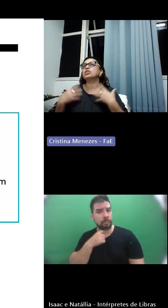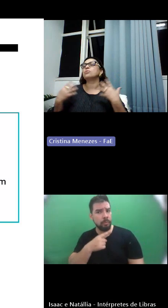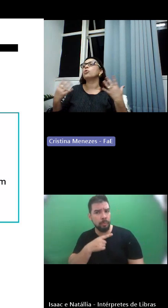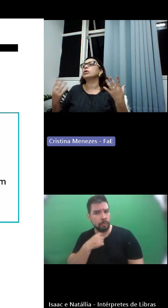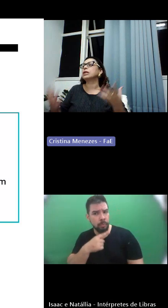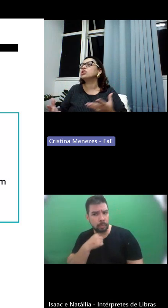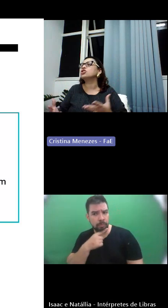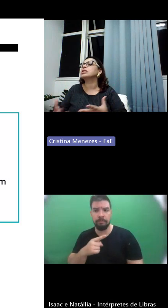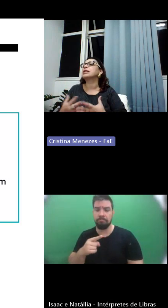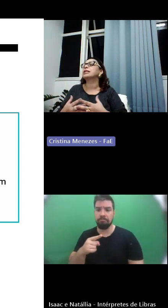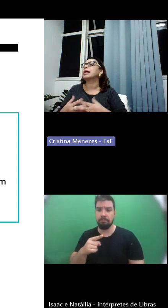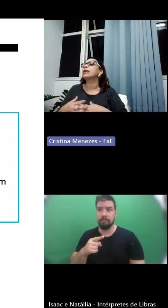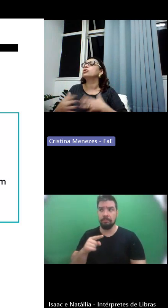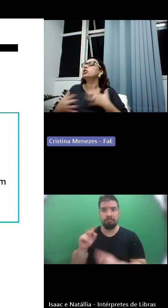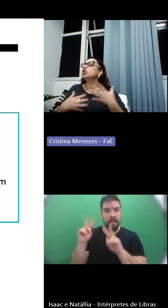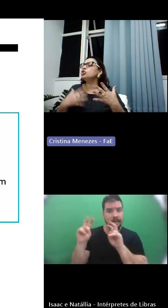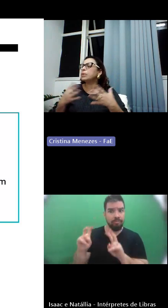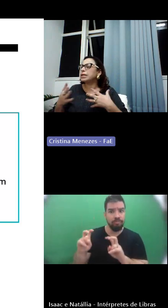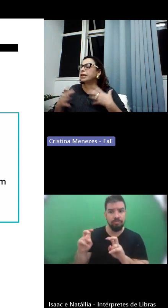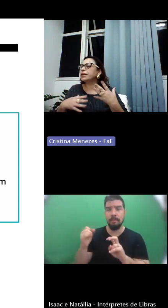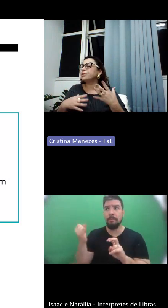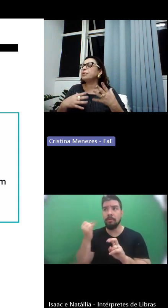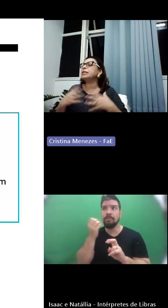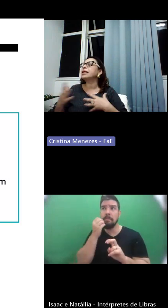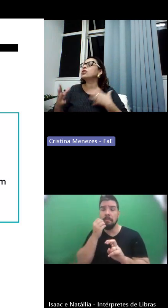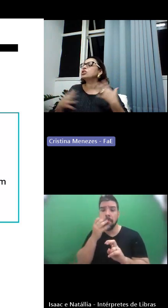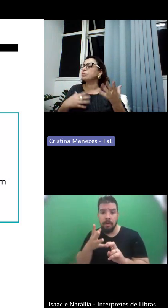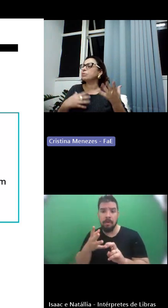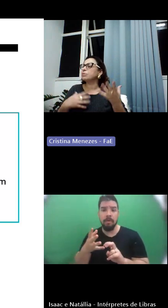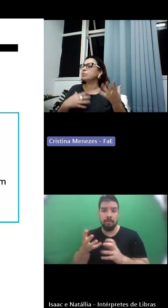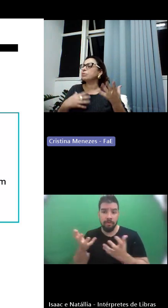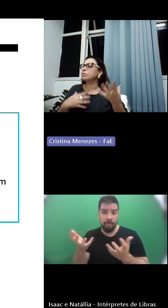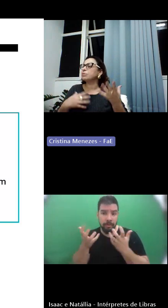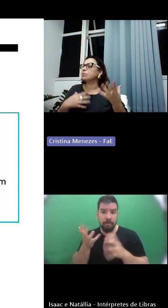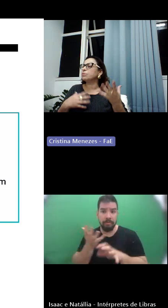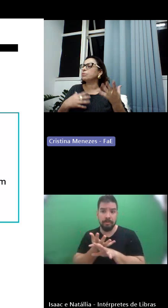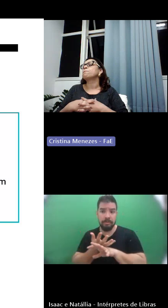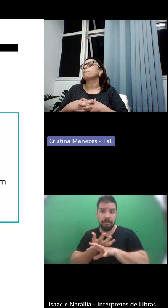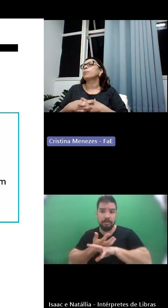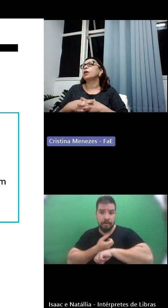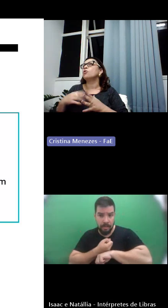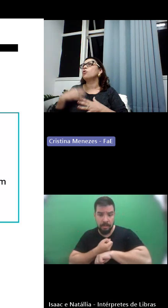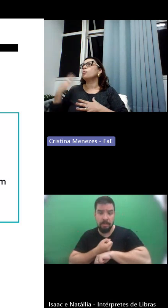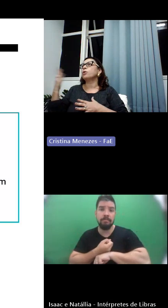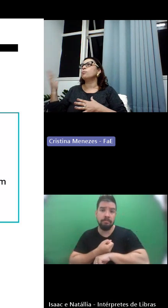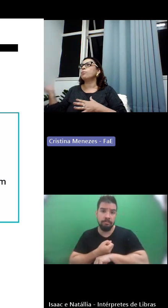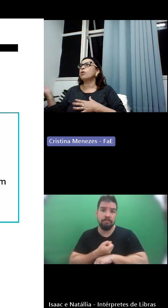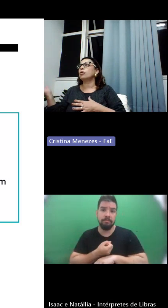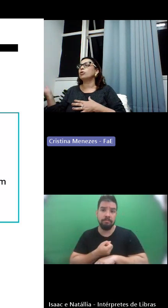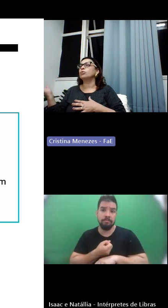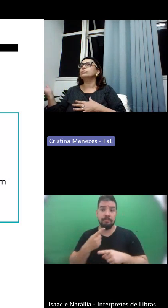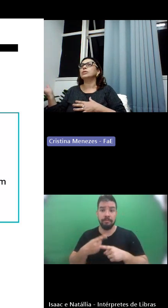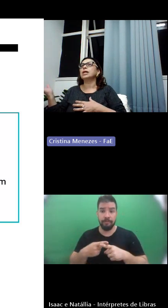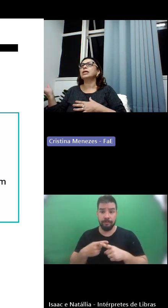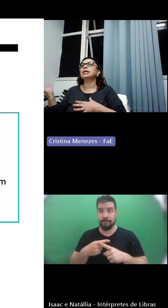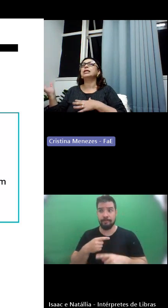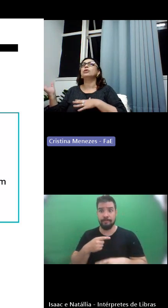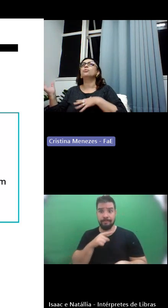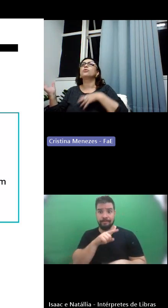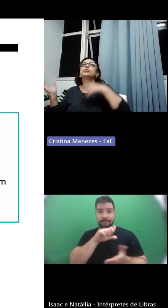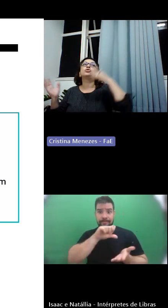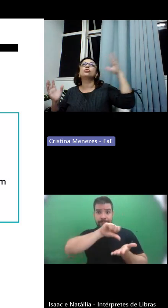que seja importante ser tratado de maneira interdisciplinar, né? Porque eu vou para um polo,